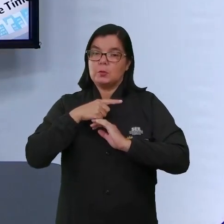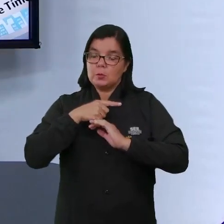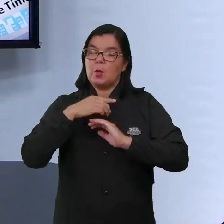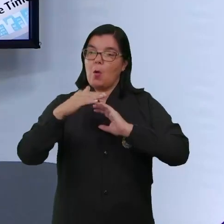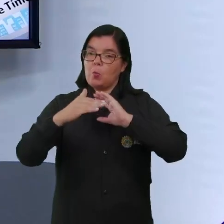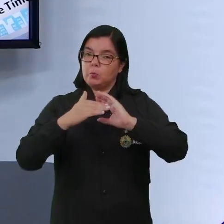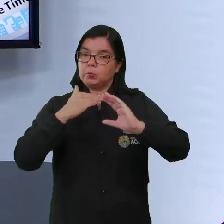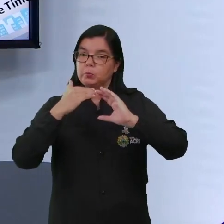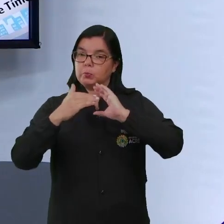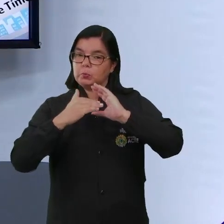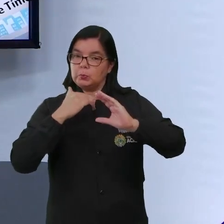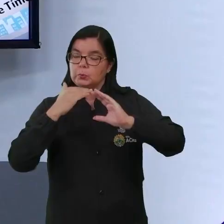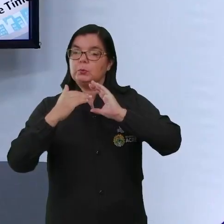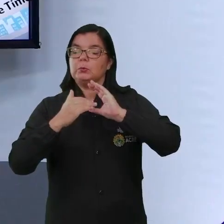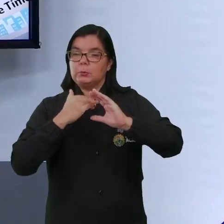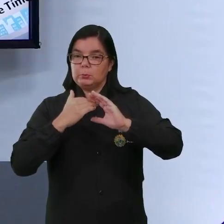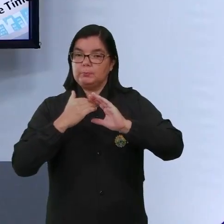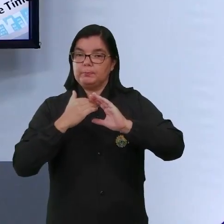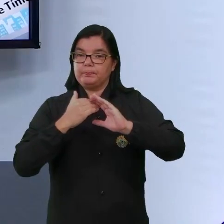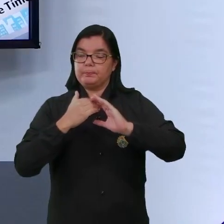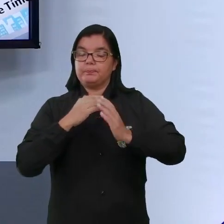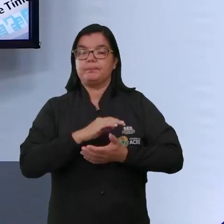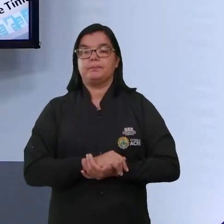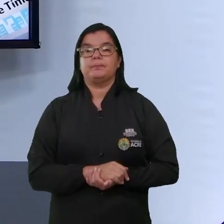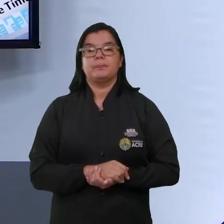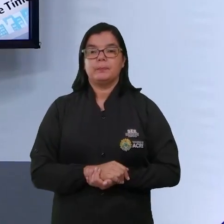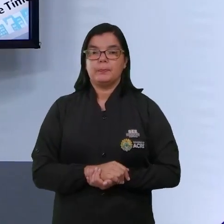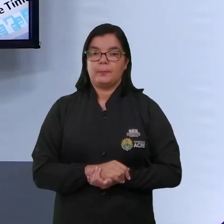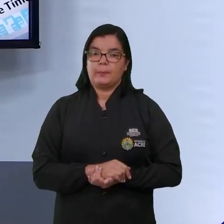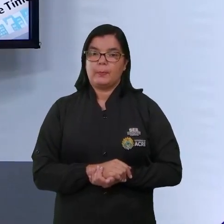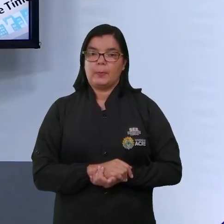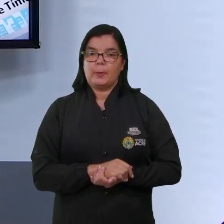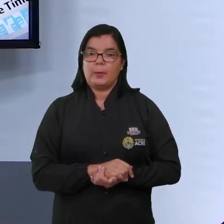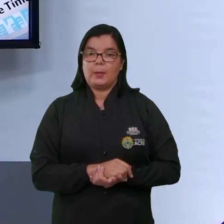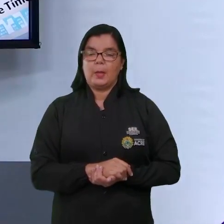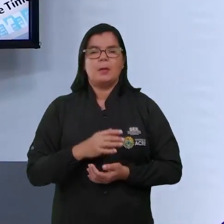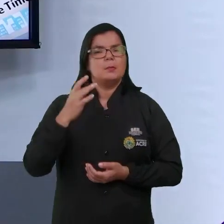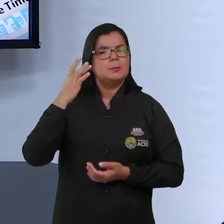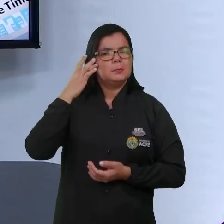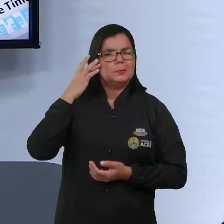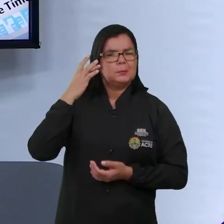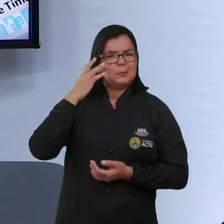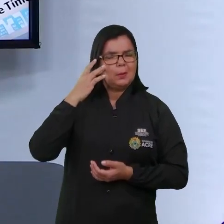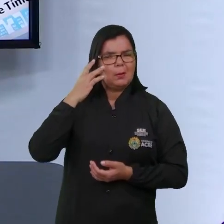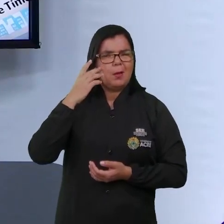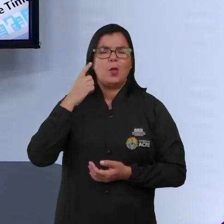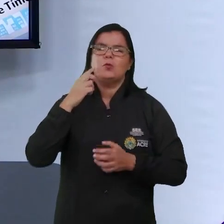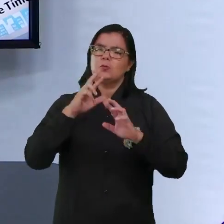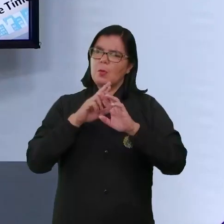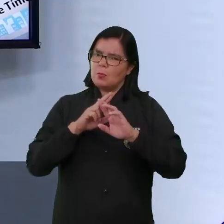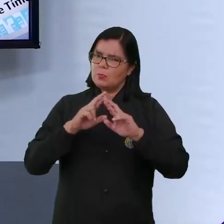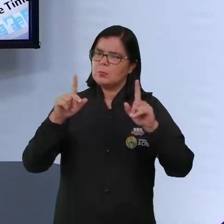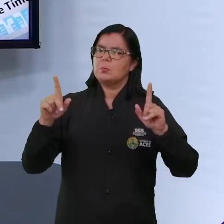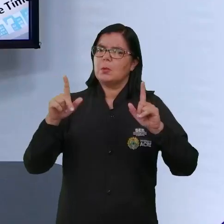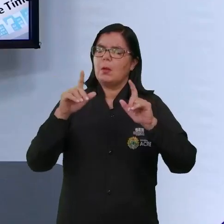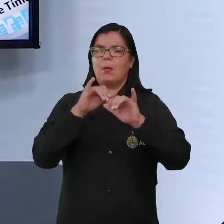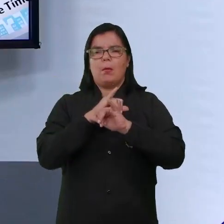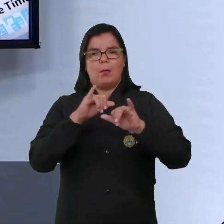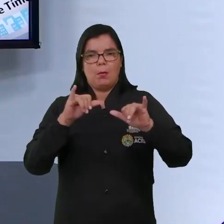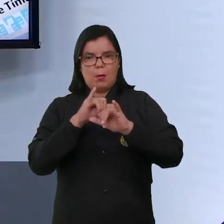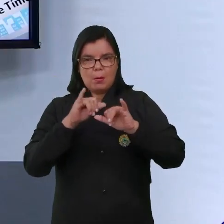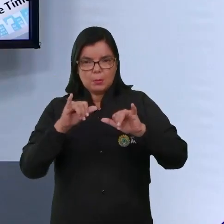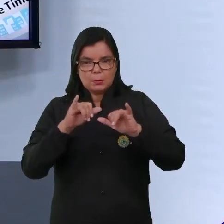recebo através desses meios de comunicação? Será que eu sei garimpar as notícias e